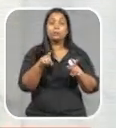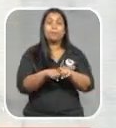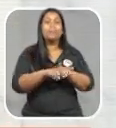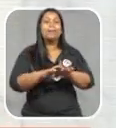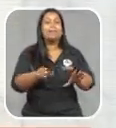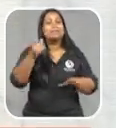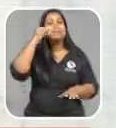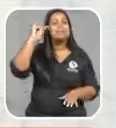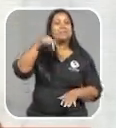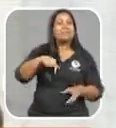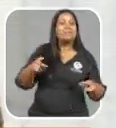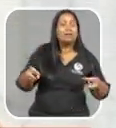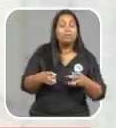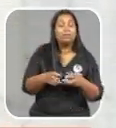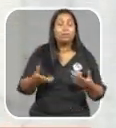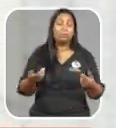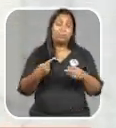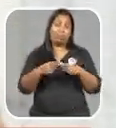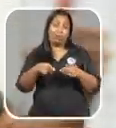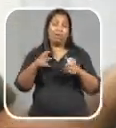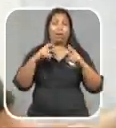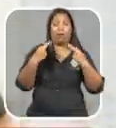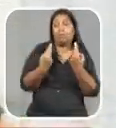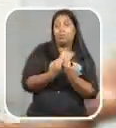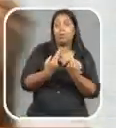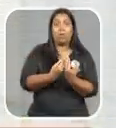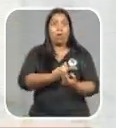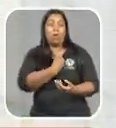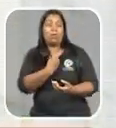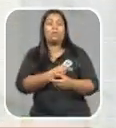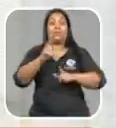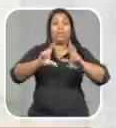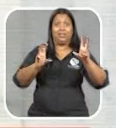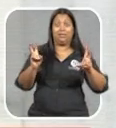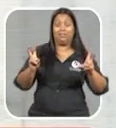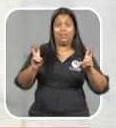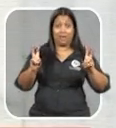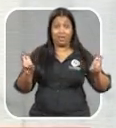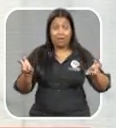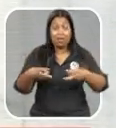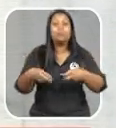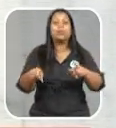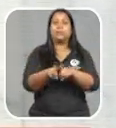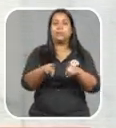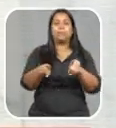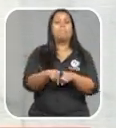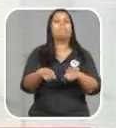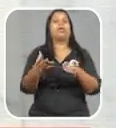a imprensa está assistindo, está cobrindo, está passando pela rádio educativa. Então,